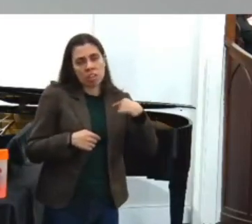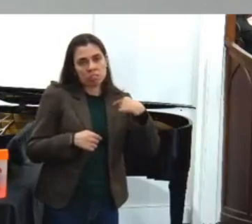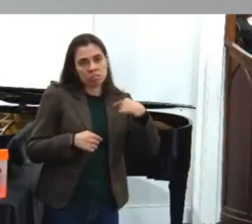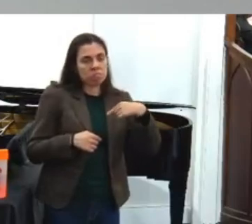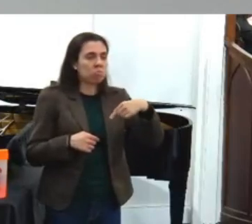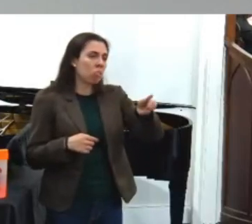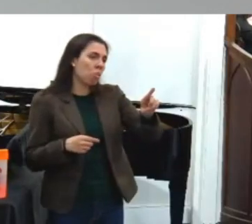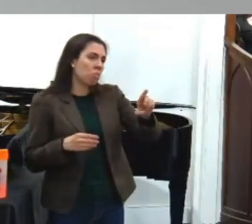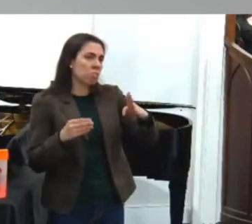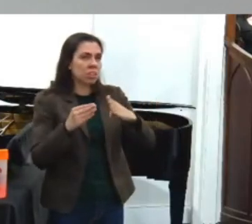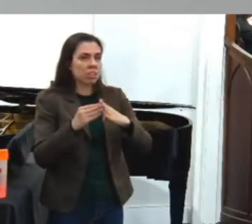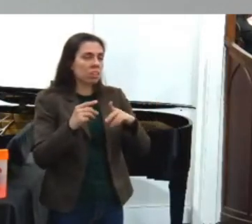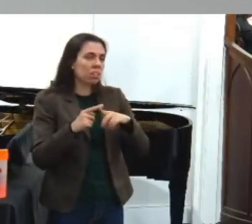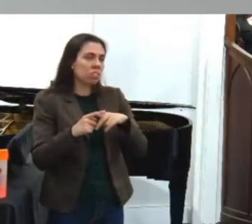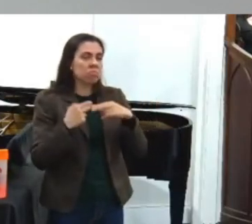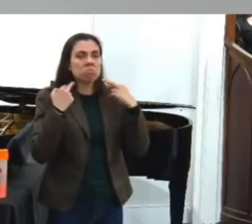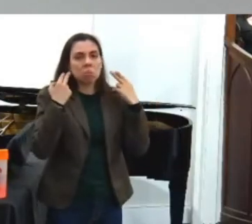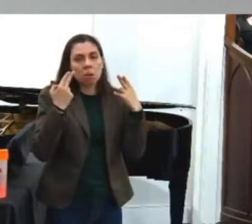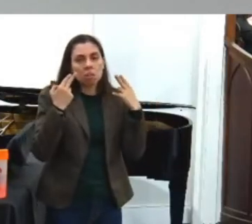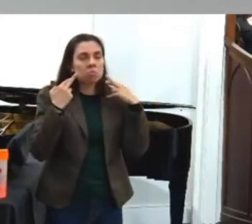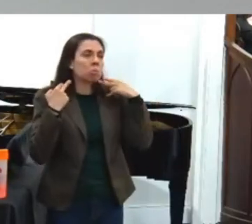indiferente.